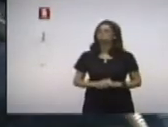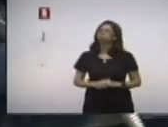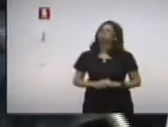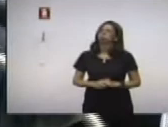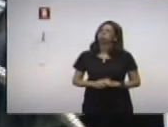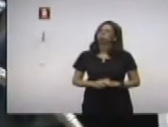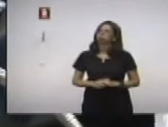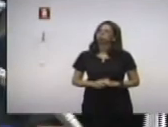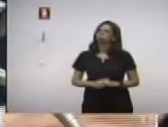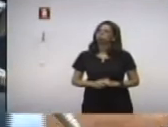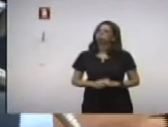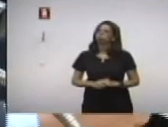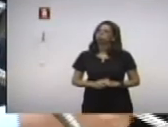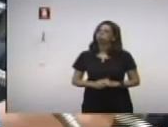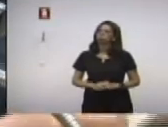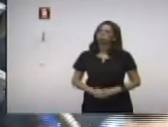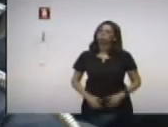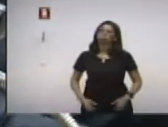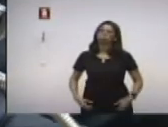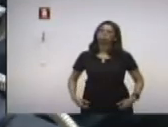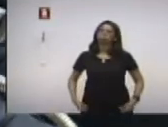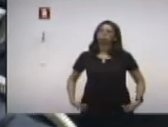E aí